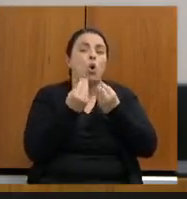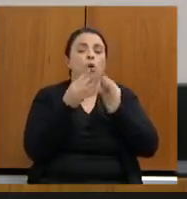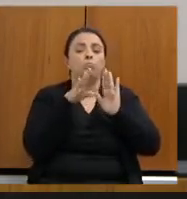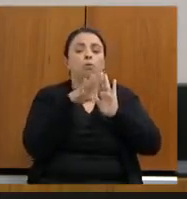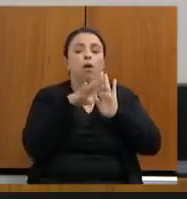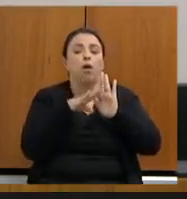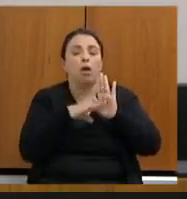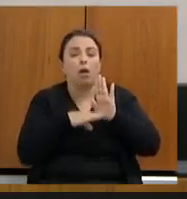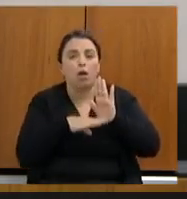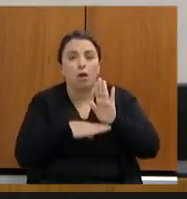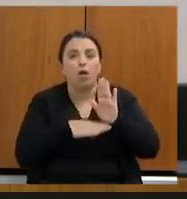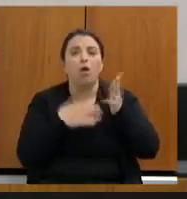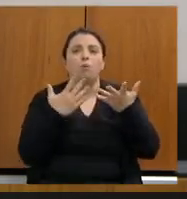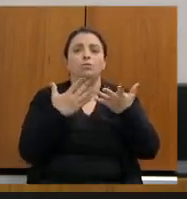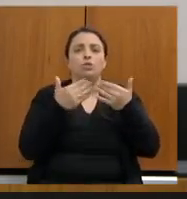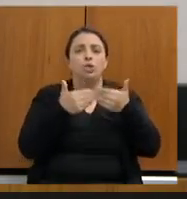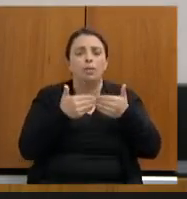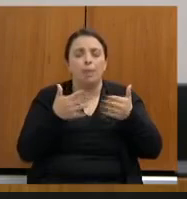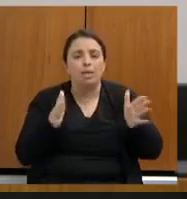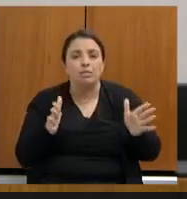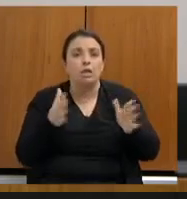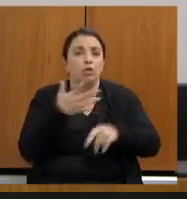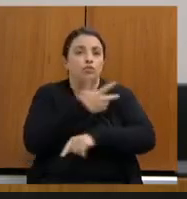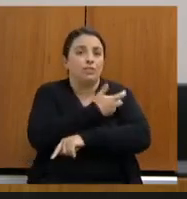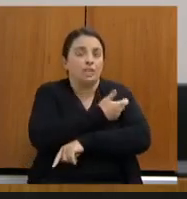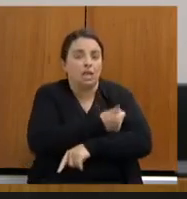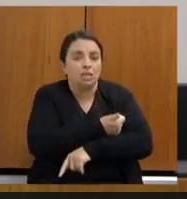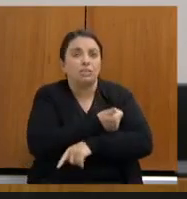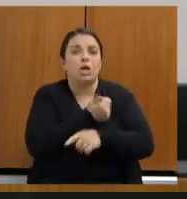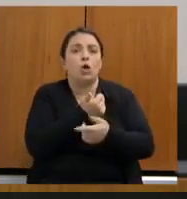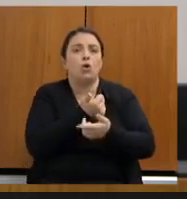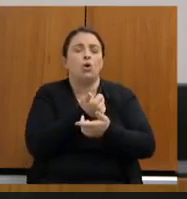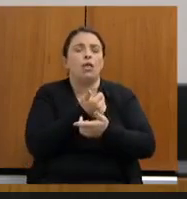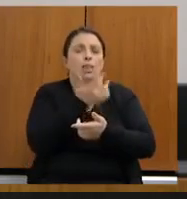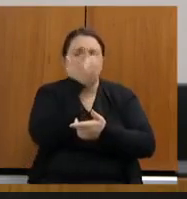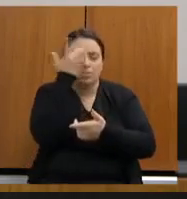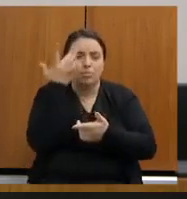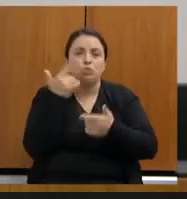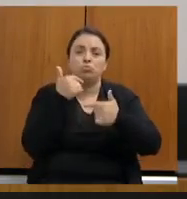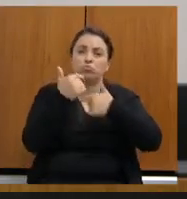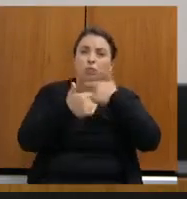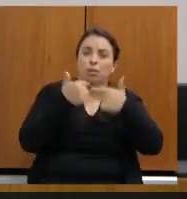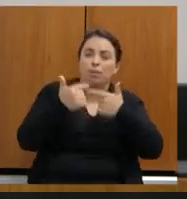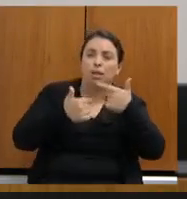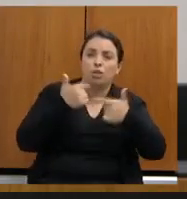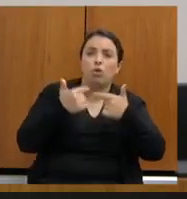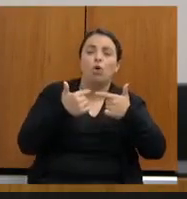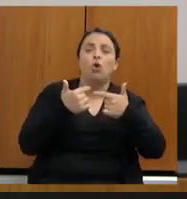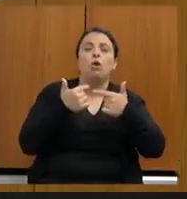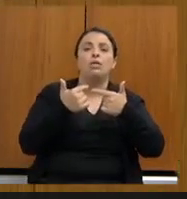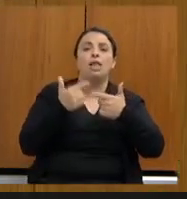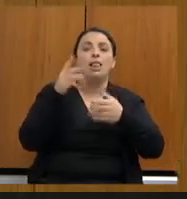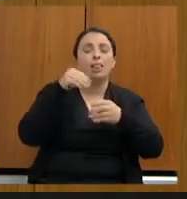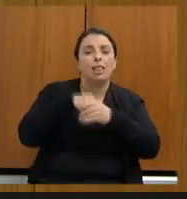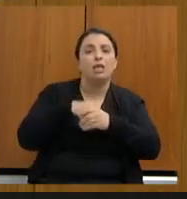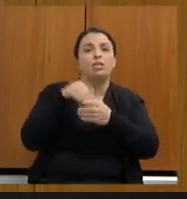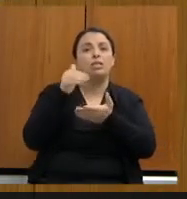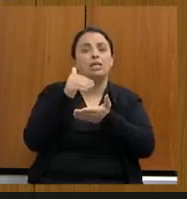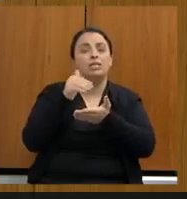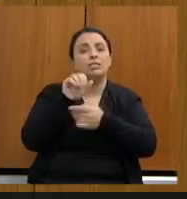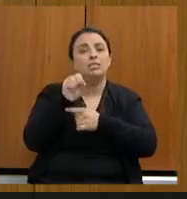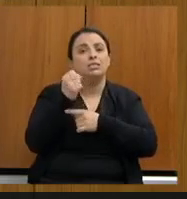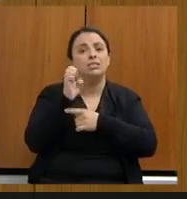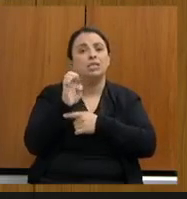cronograma de ampliação de vacinação corrigir dos Servidores subordinados a